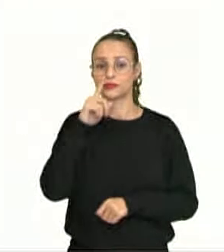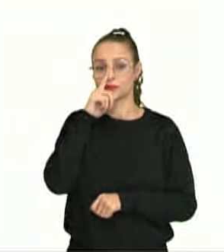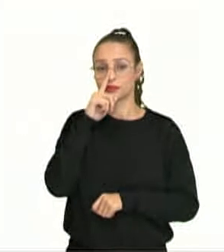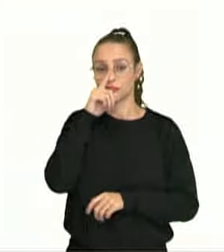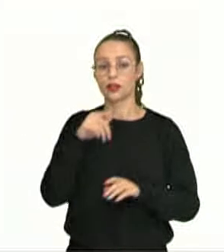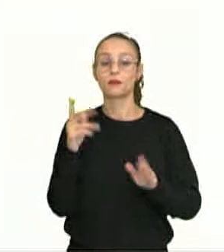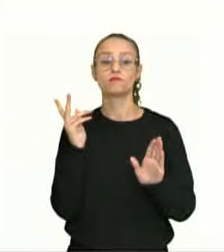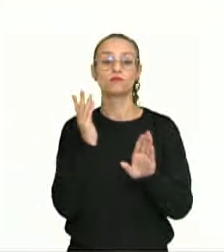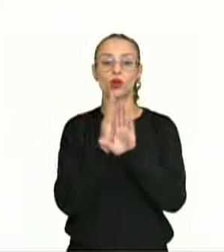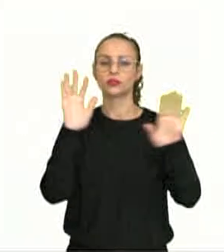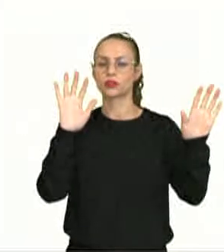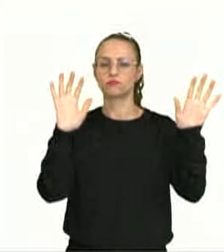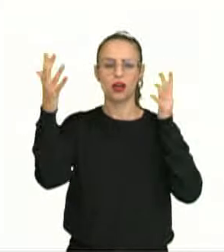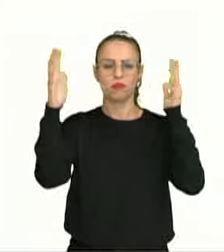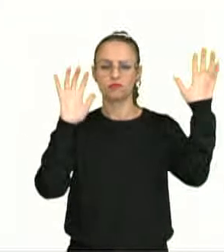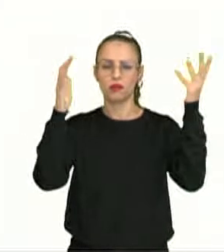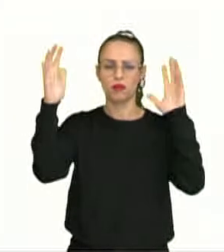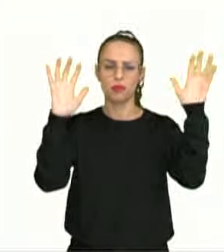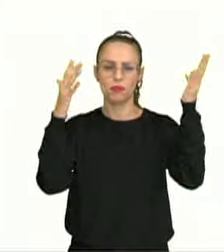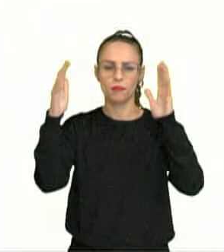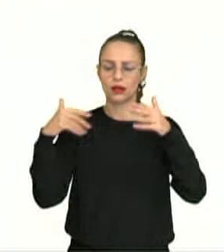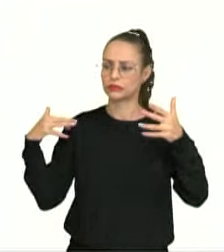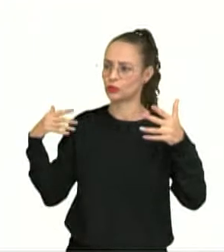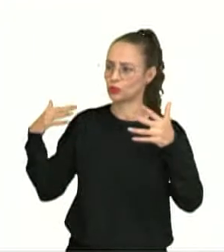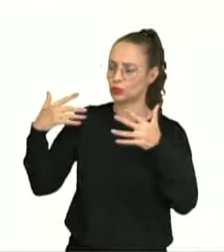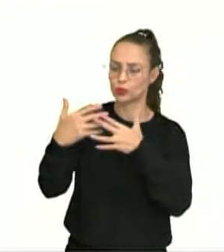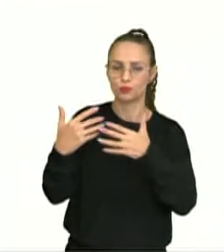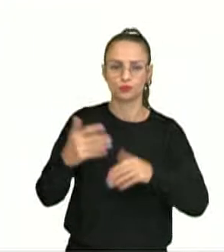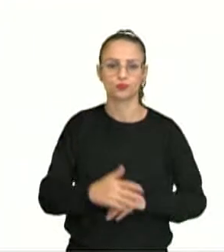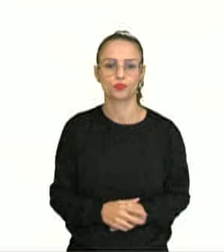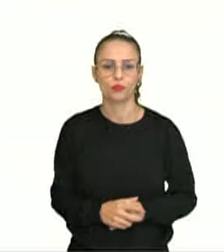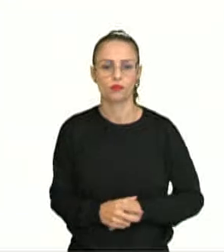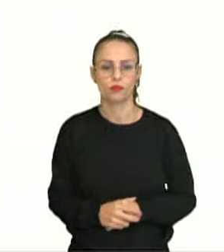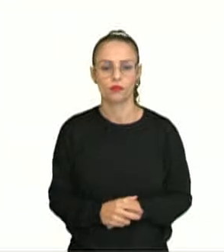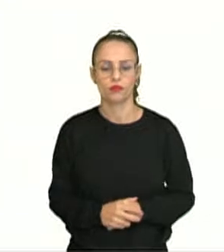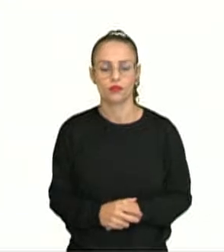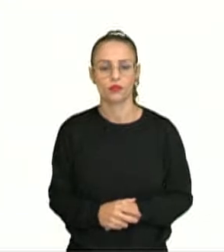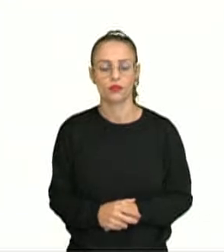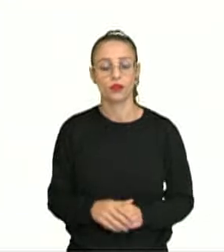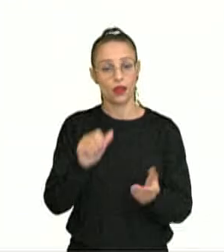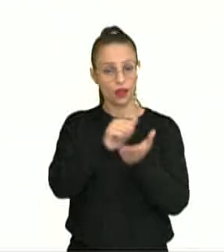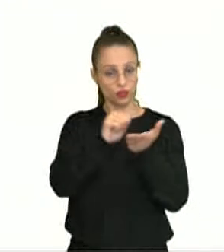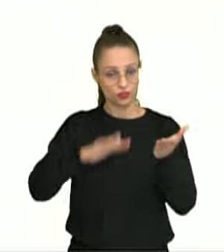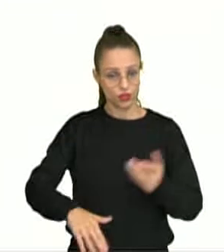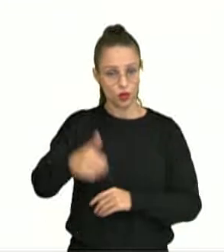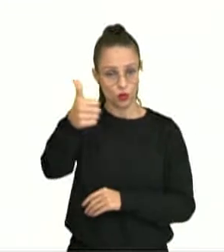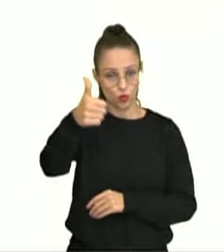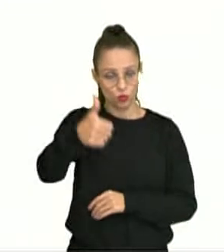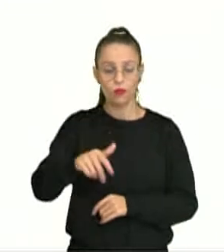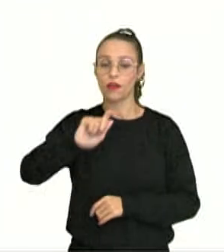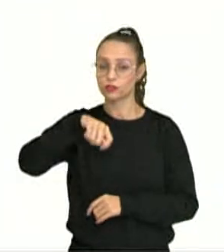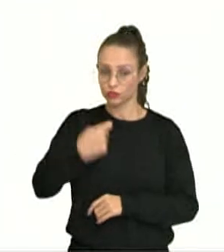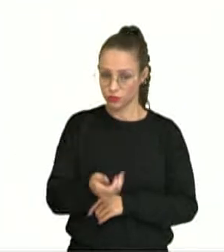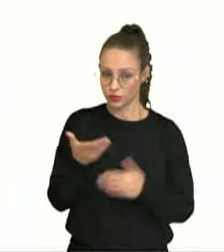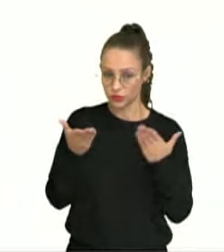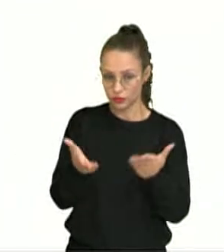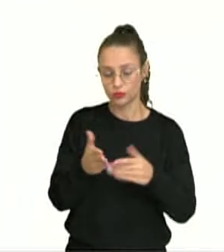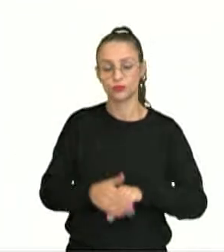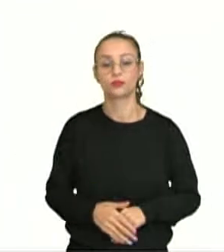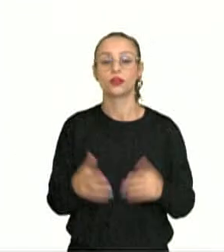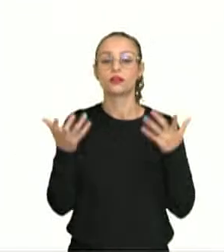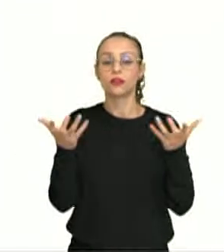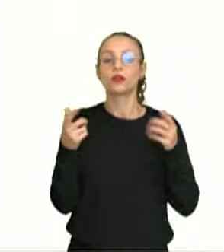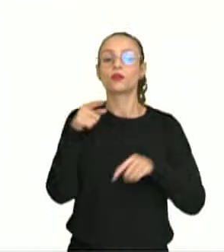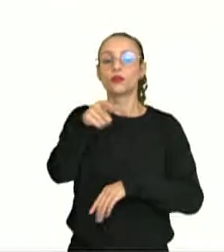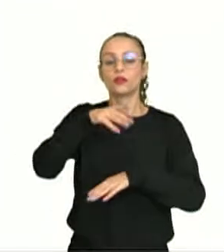mudanças climáticas registradas nas últimas décadas. A atividade 1 é exatamente sobre isso, então eu quero